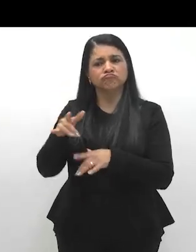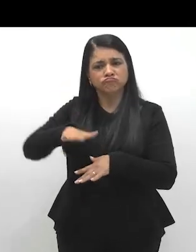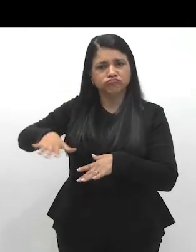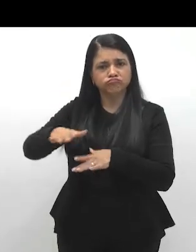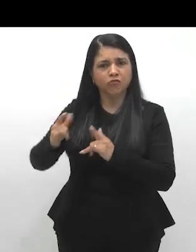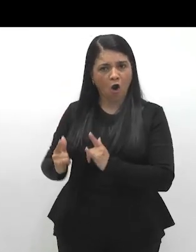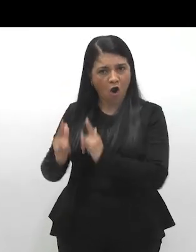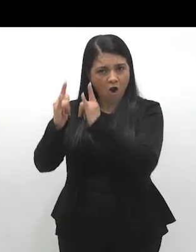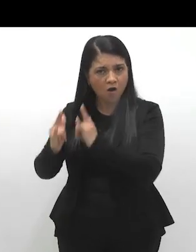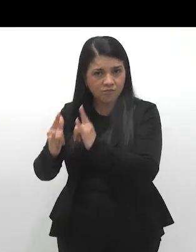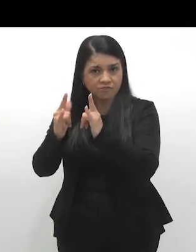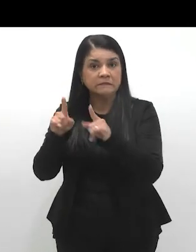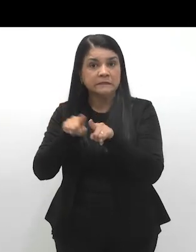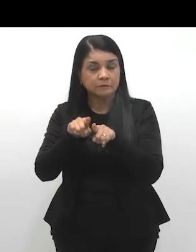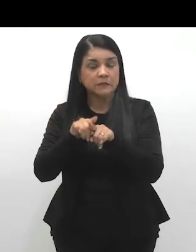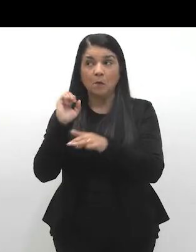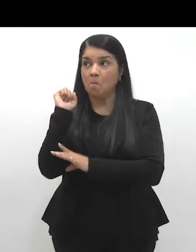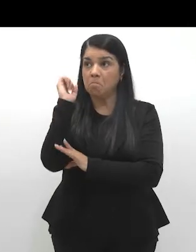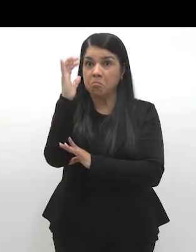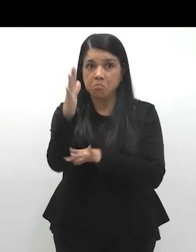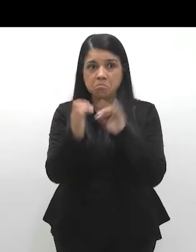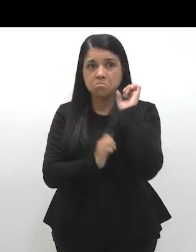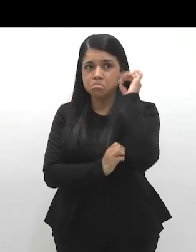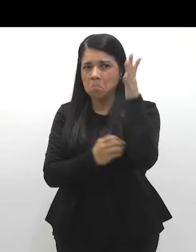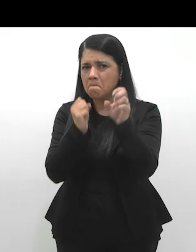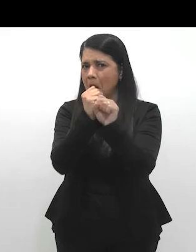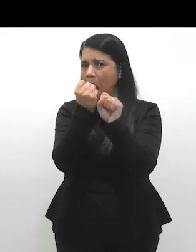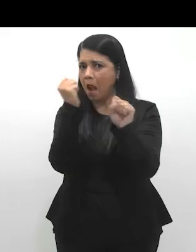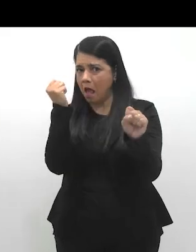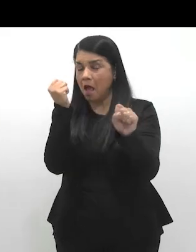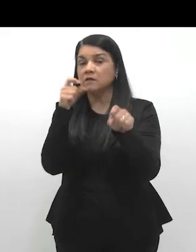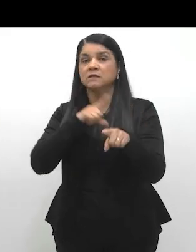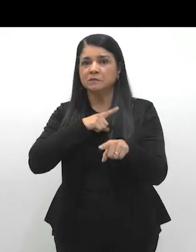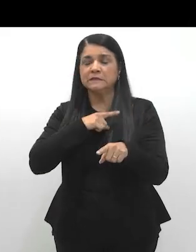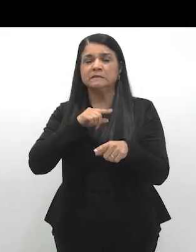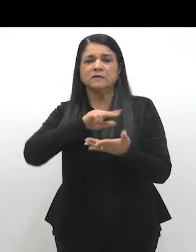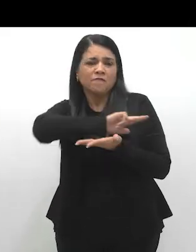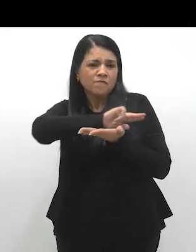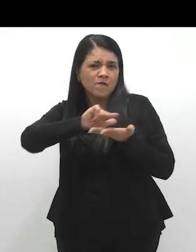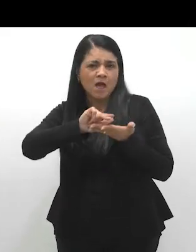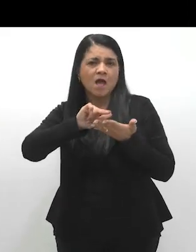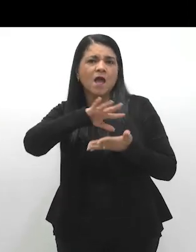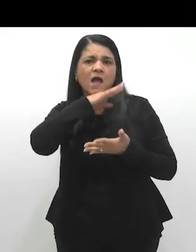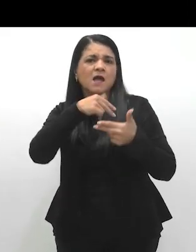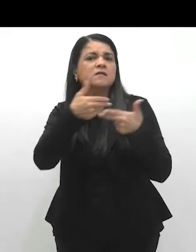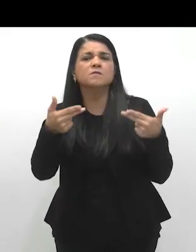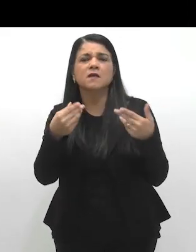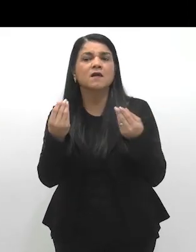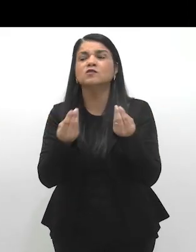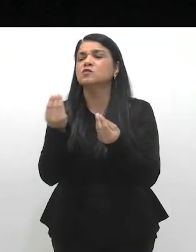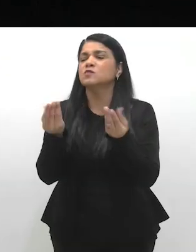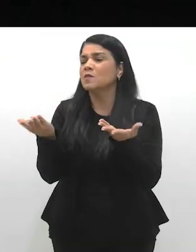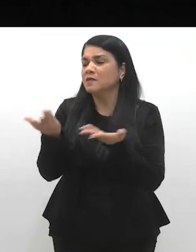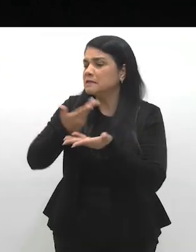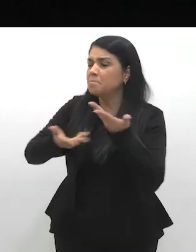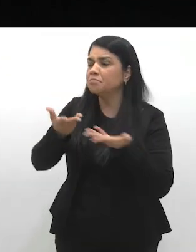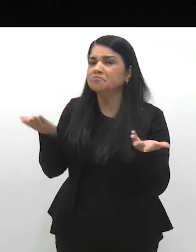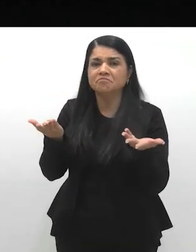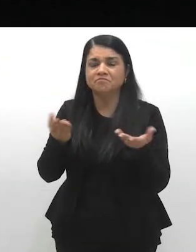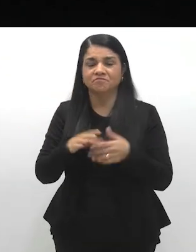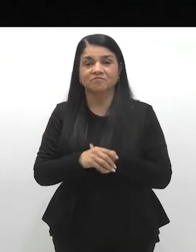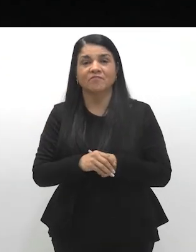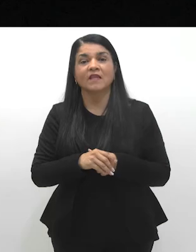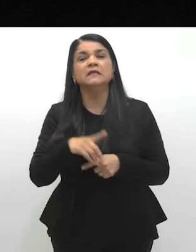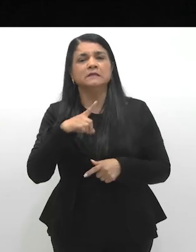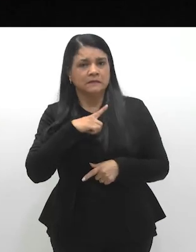no campus, vocês também têm uma mata nativa muito grande, inclusive com animais silvestres, né? Como é que é essa?